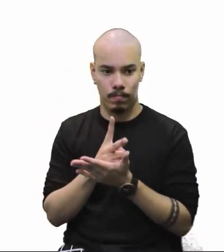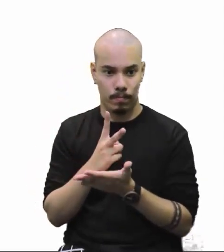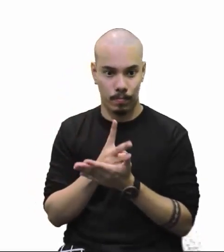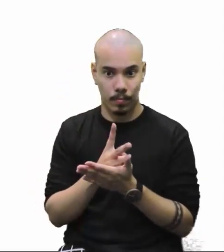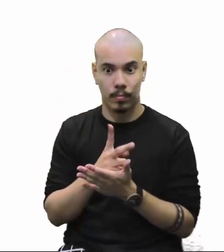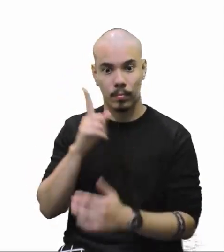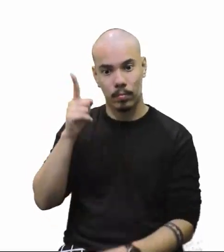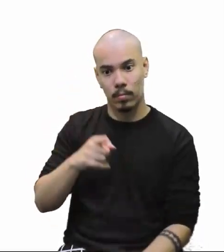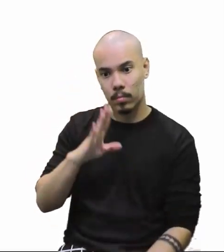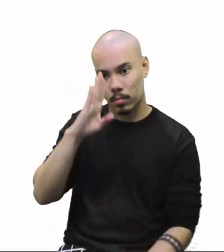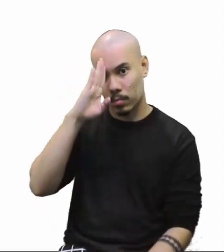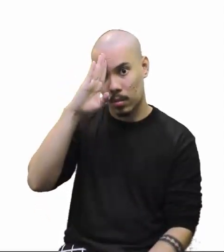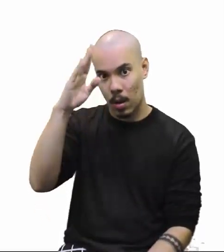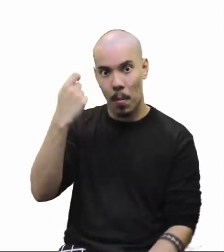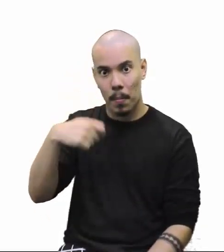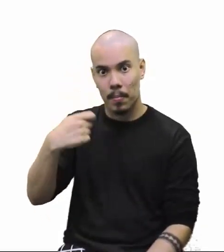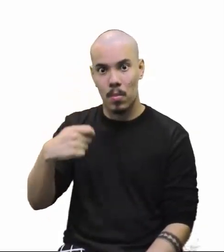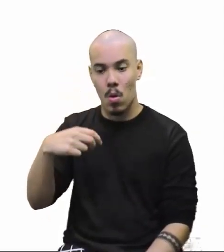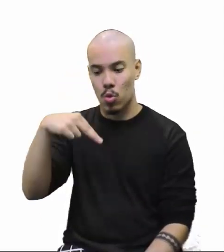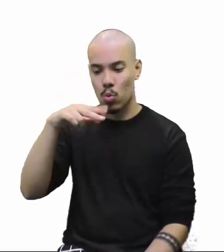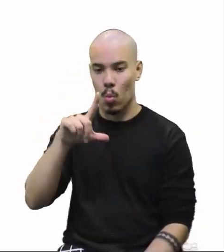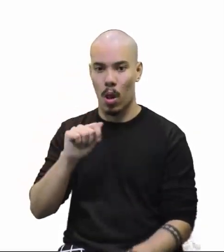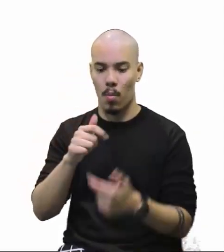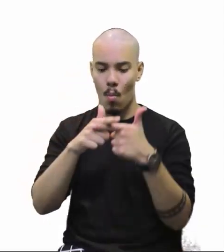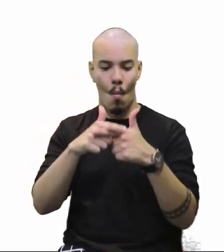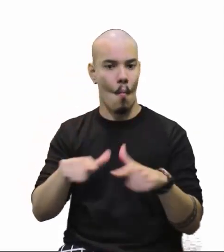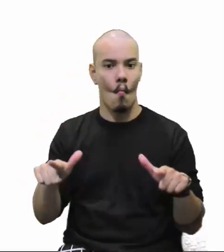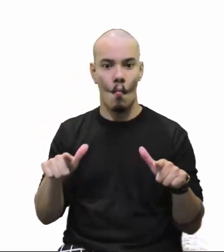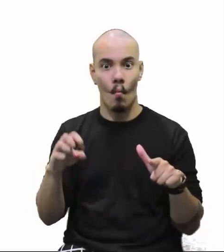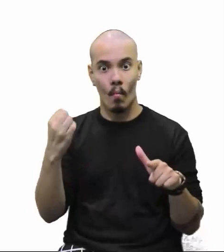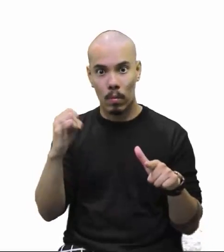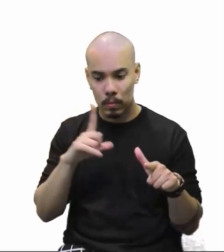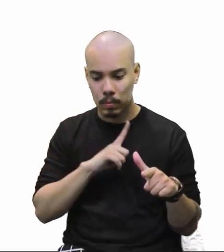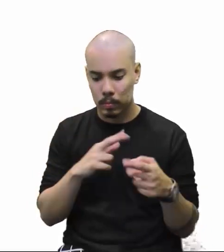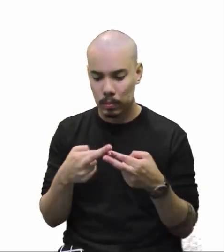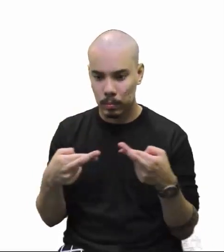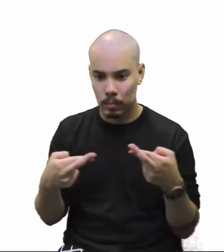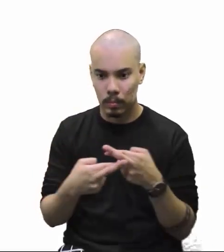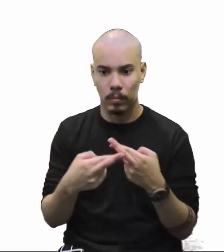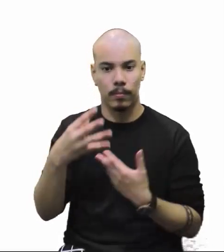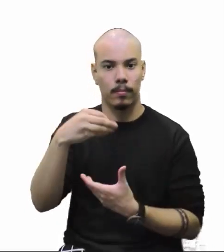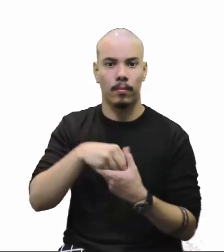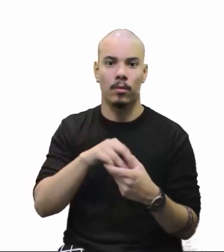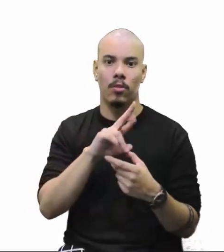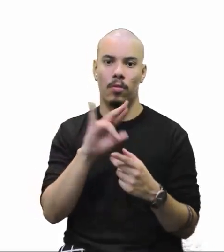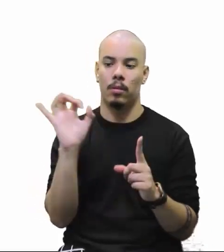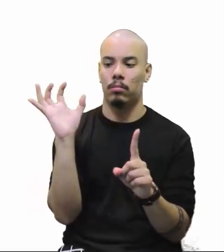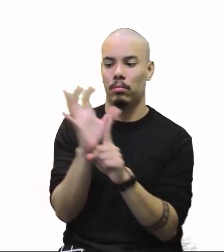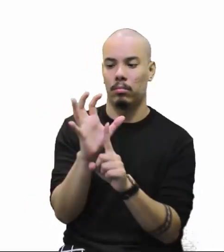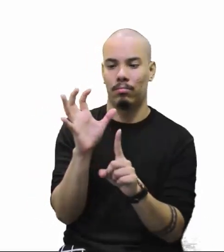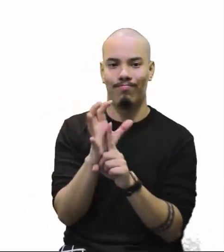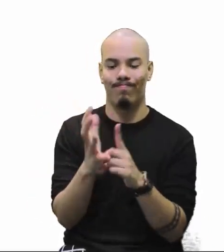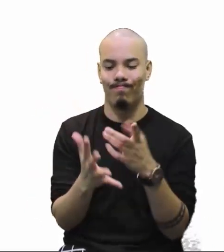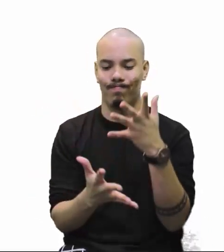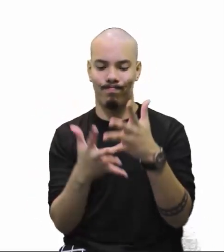ideal, resistência interna nula, né? Porque se tiver uma resistência, vai acabar interferindo na medição.